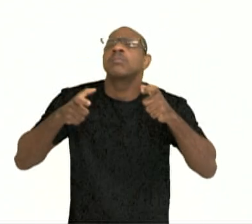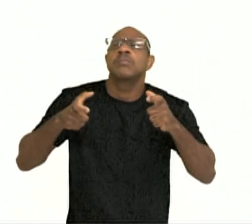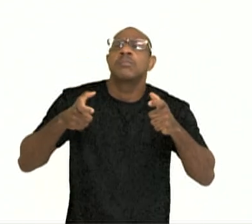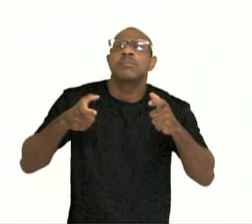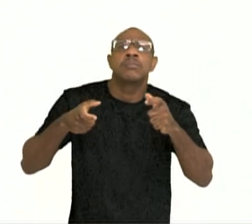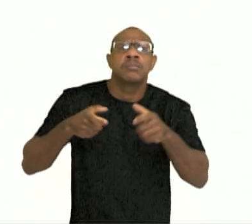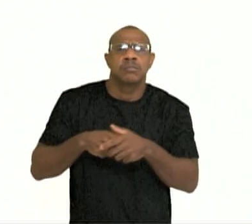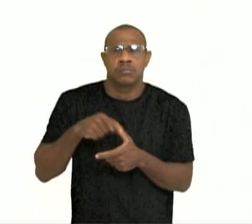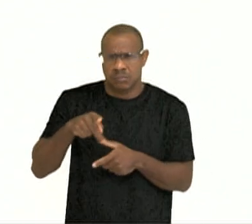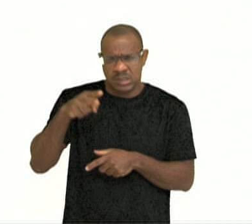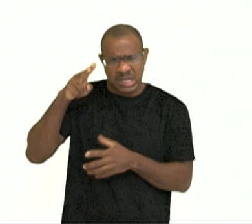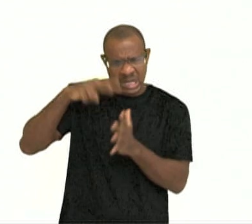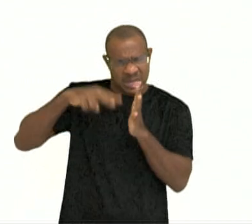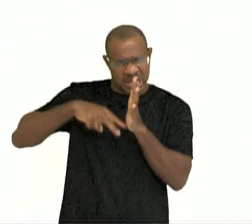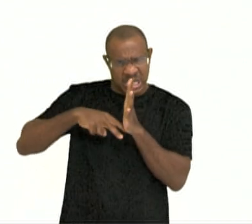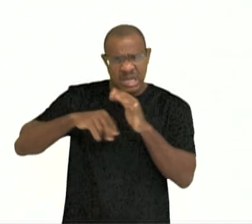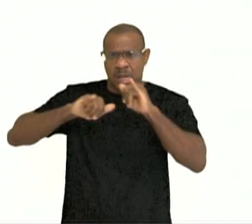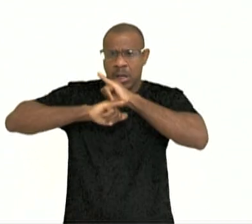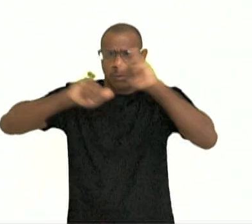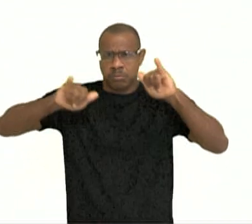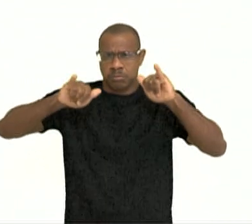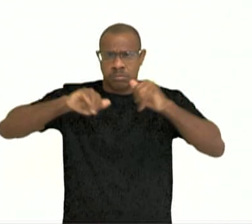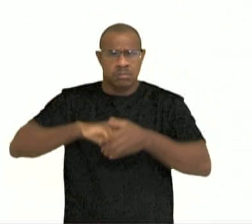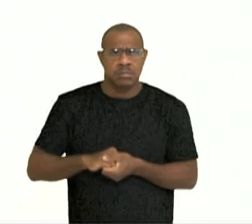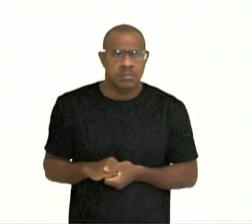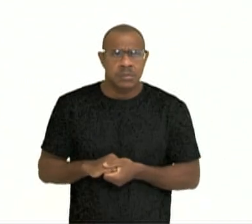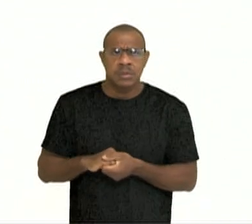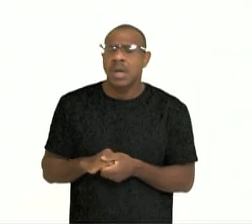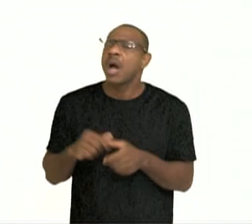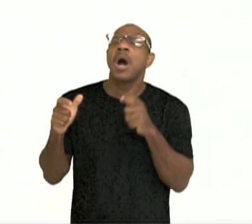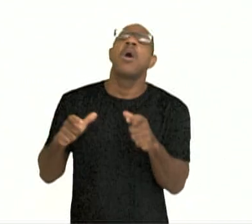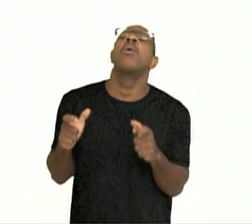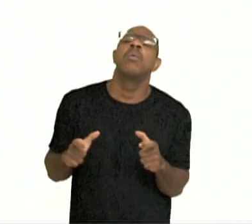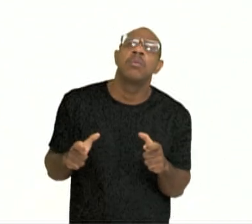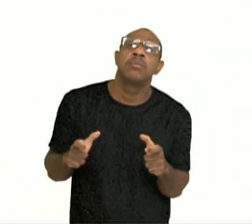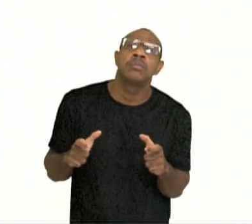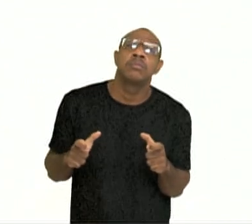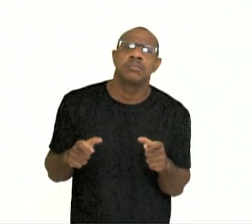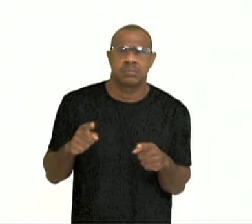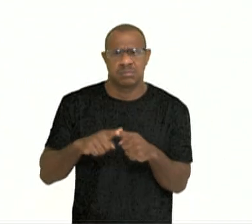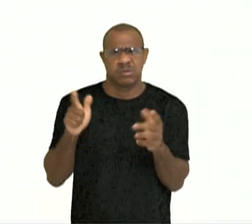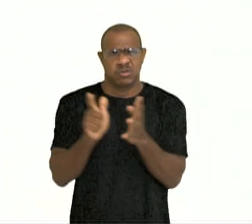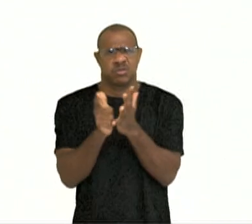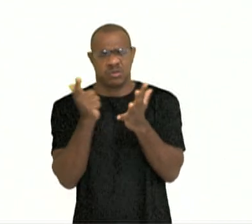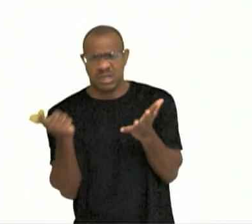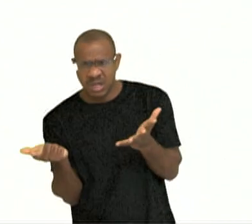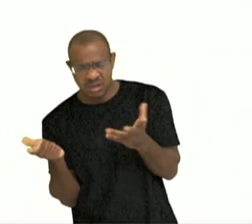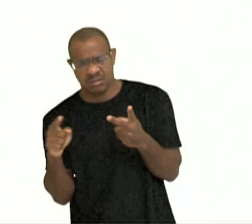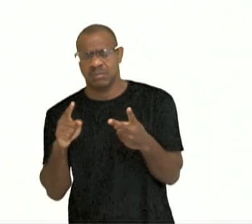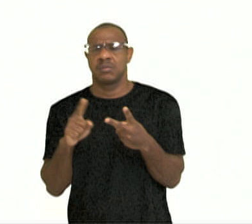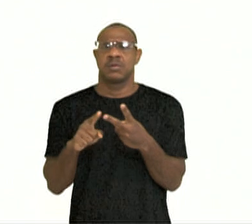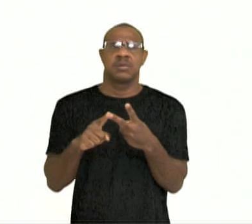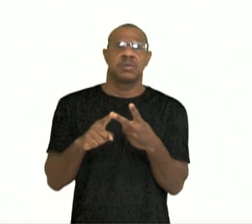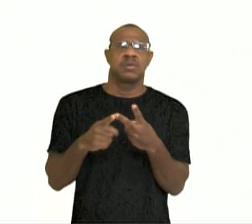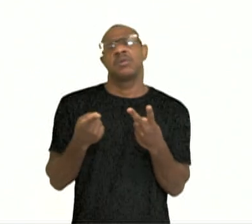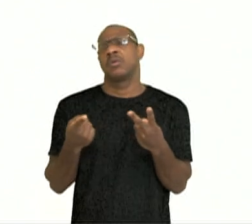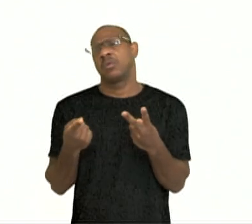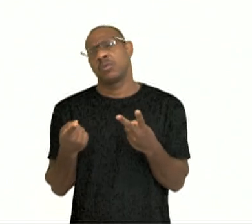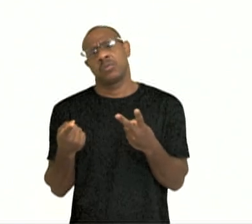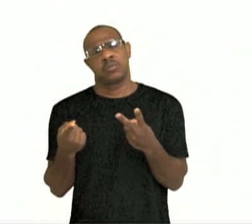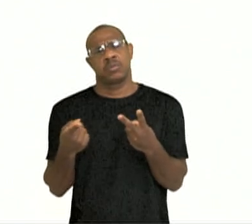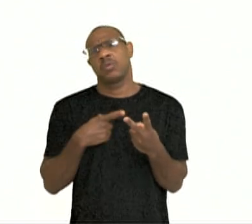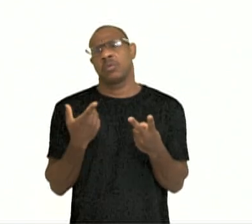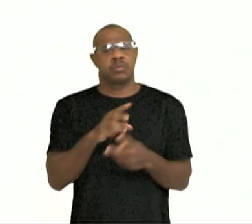Você lê notícias? Em quais meios? Em um jornal impresso ou em um